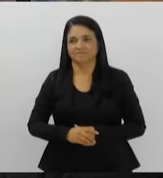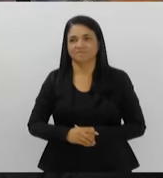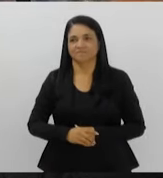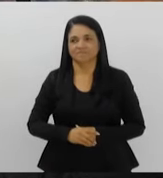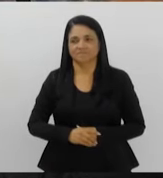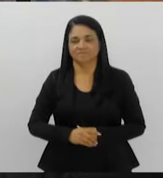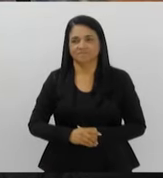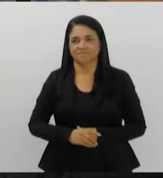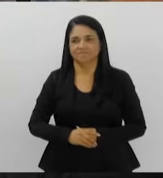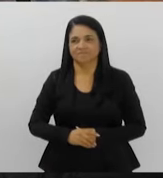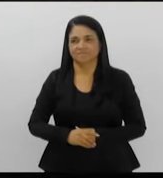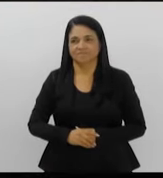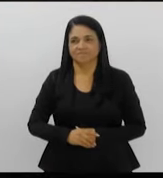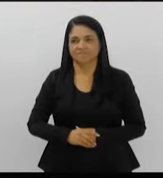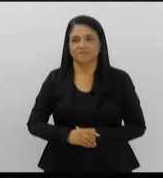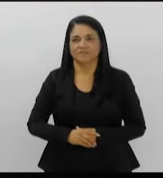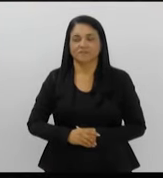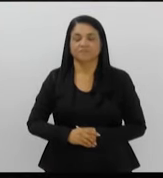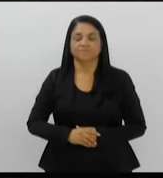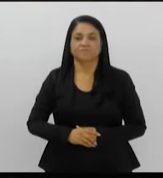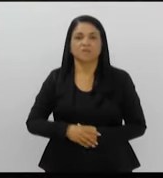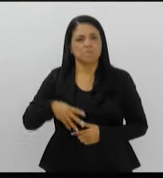A minha fala